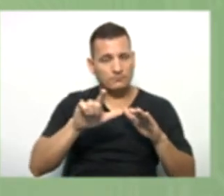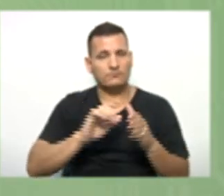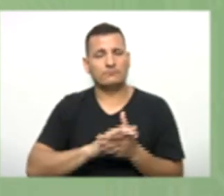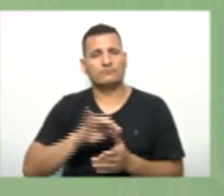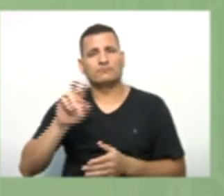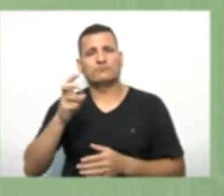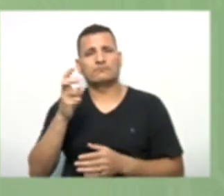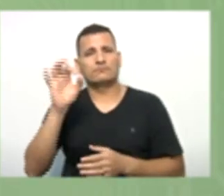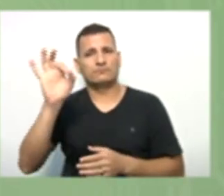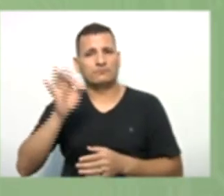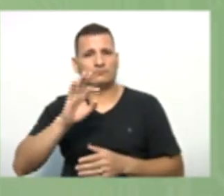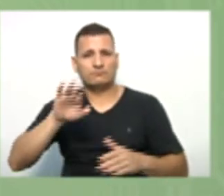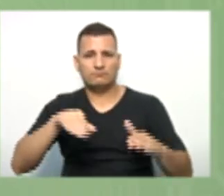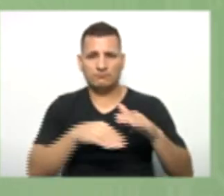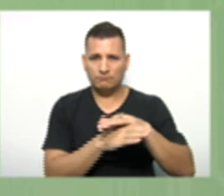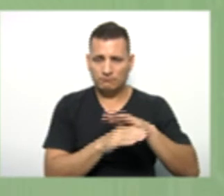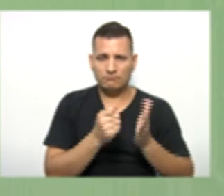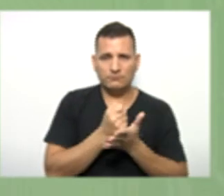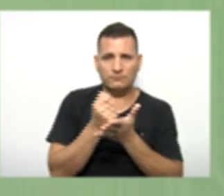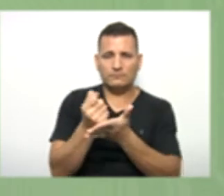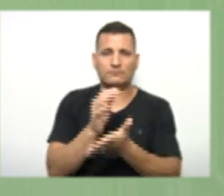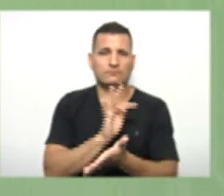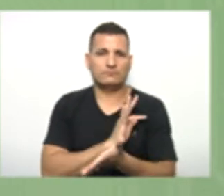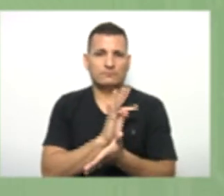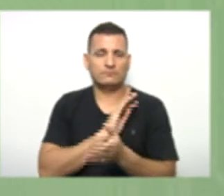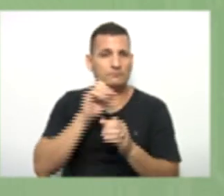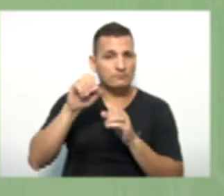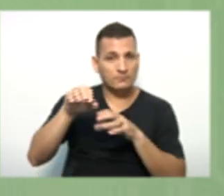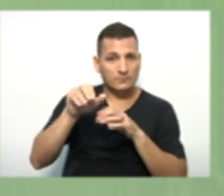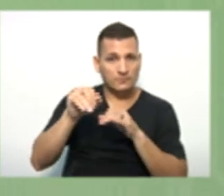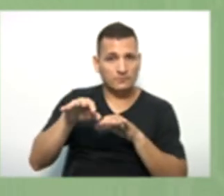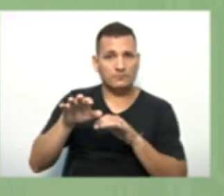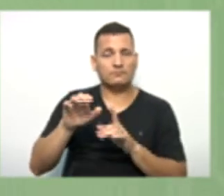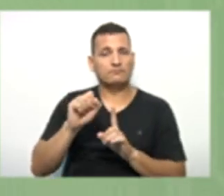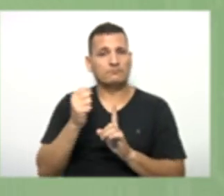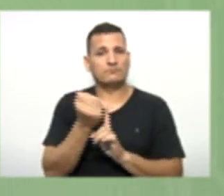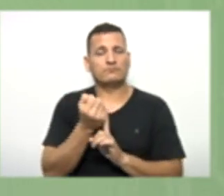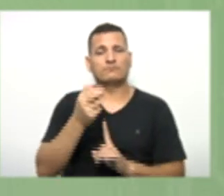5% para a reserva de assistência técnica, educacional e social RATS,